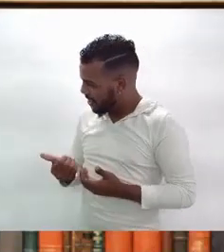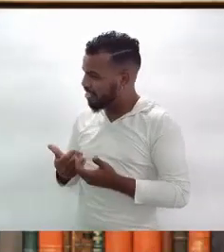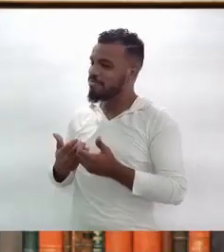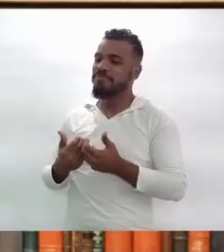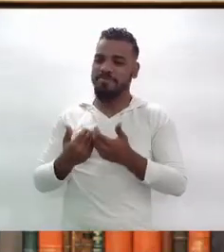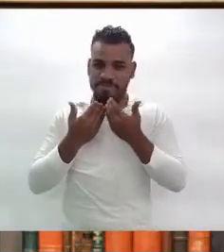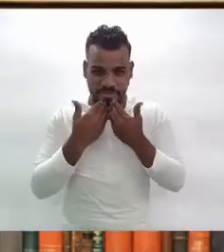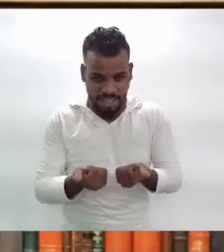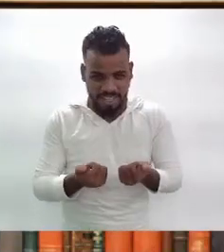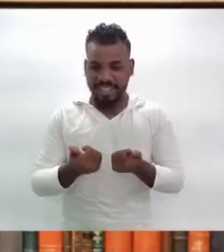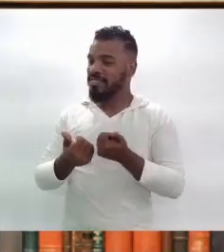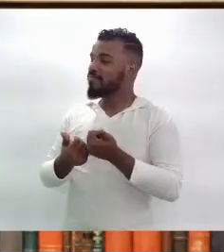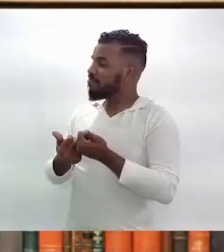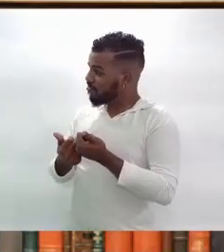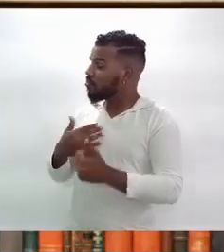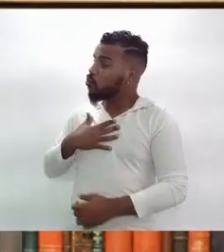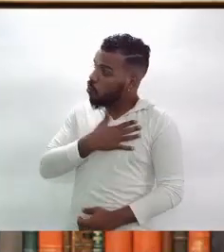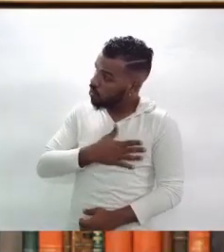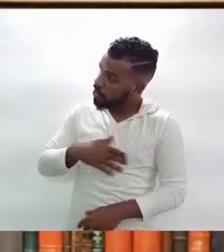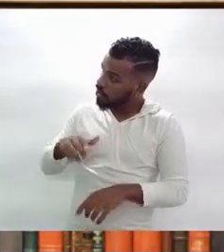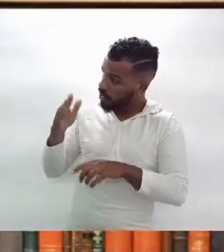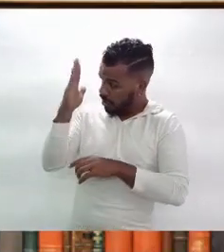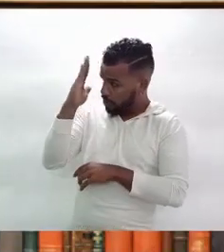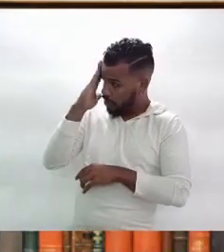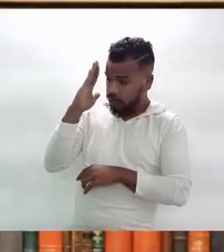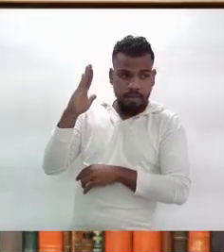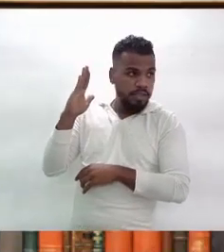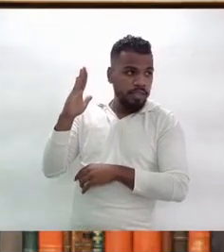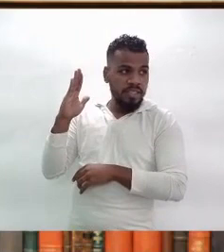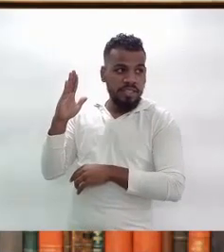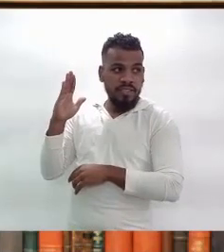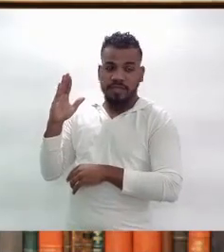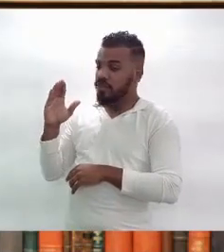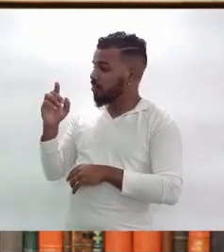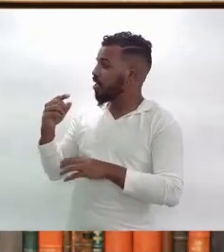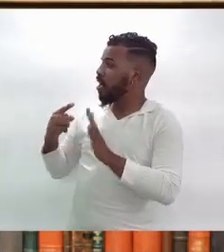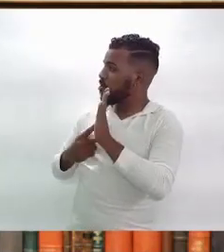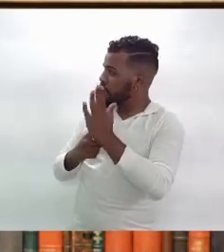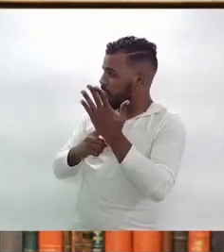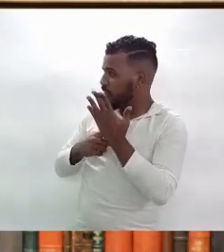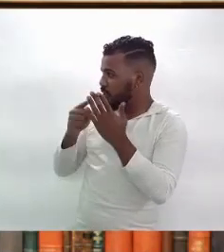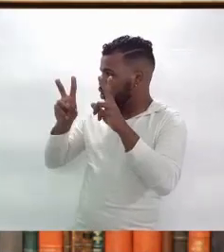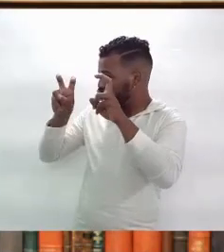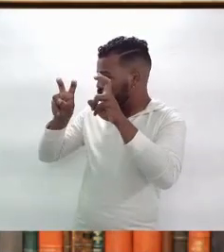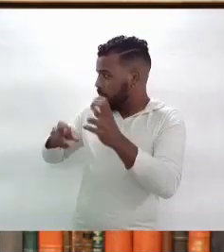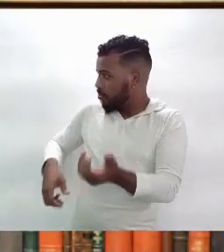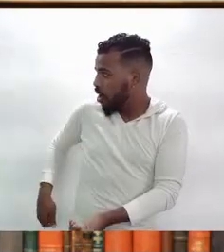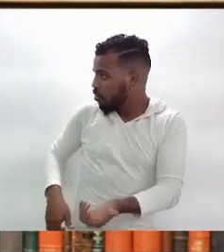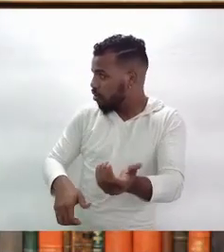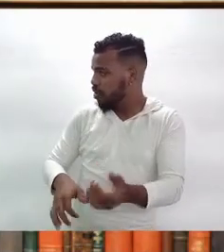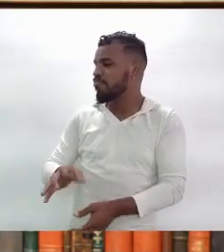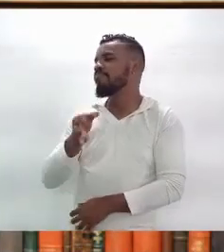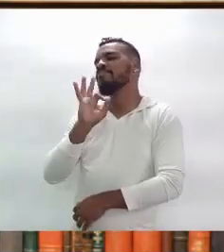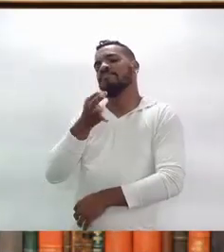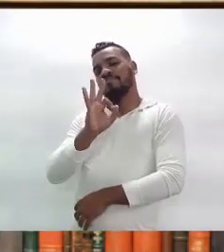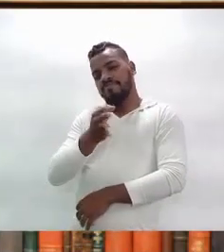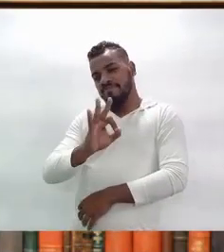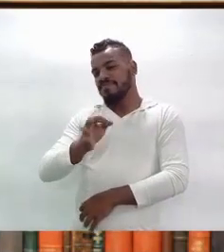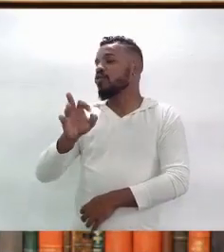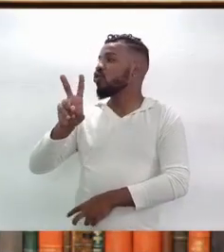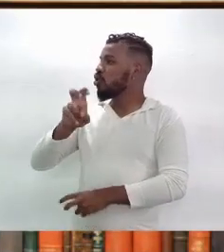Vou bem. Eu gostaria de saber o seguinte, você vai apresentar um pouco para nós sobre o maracatu, não é isso? Iremos conversar um pouquinho